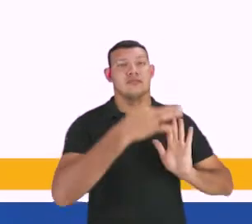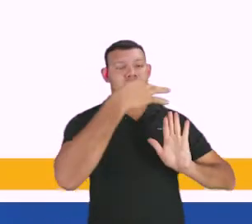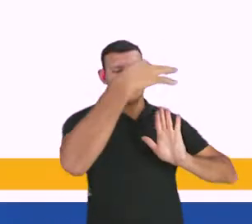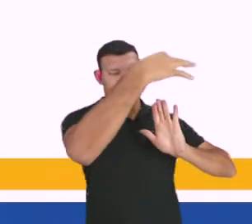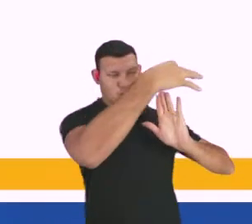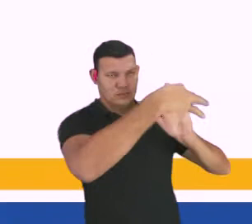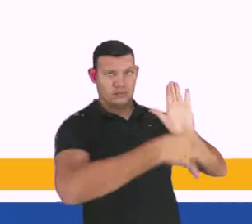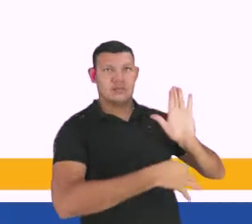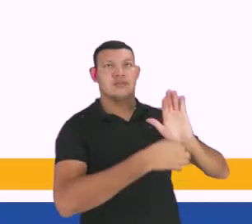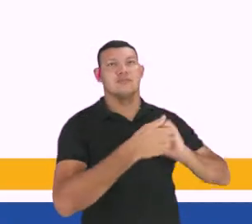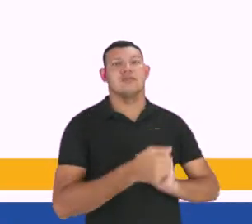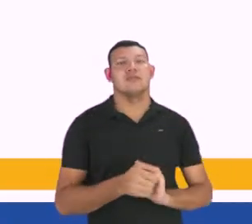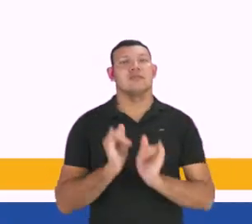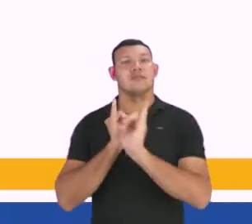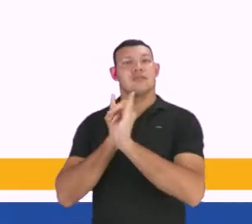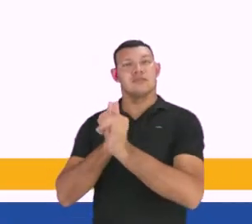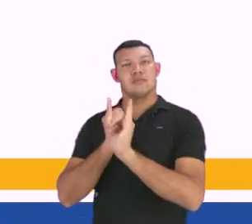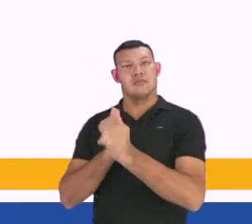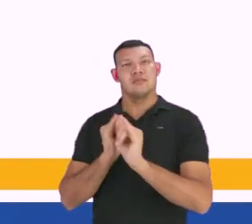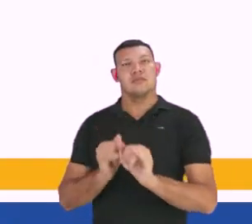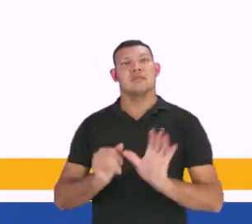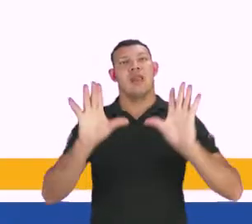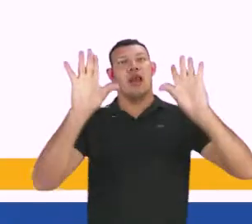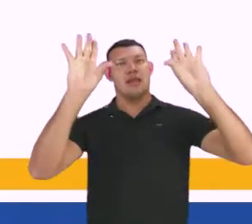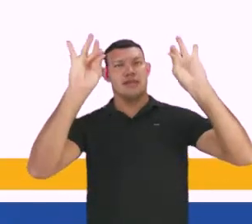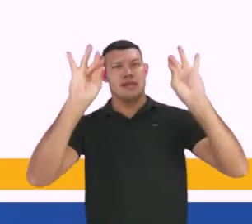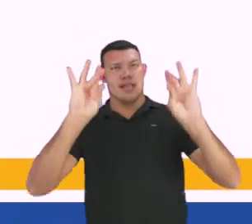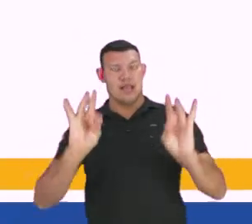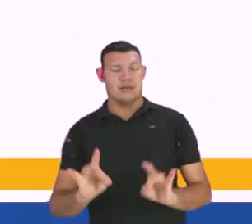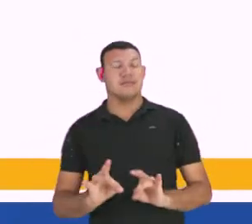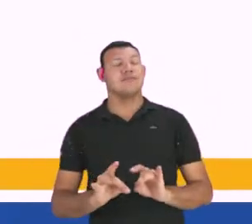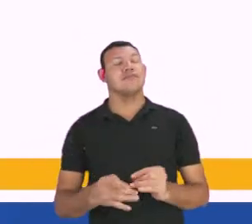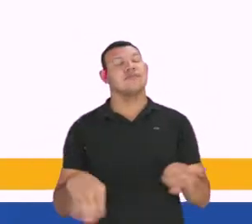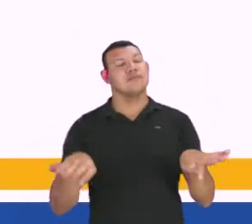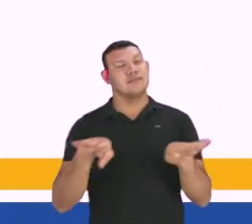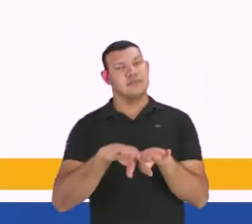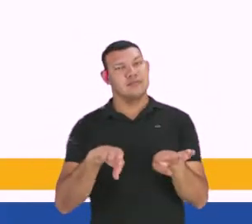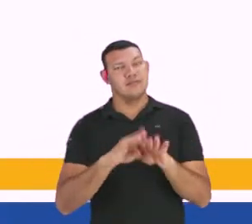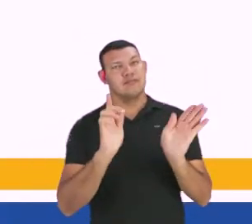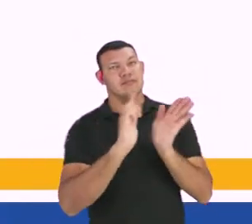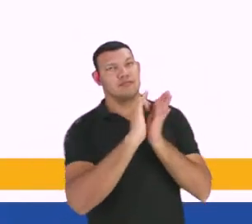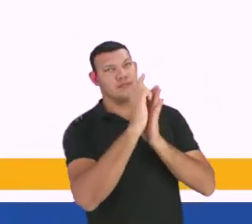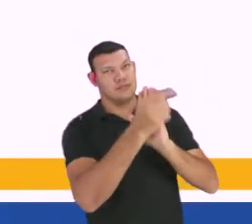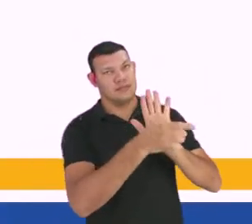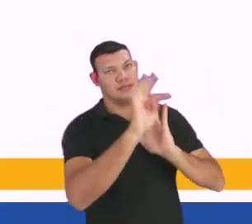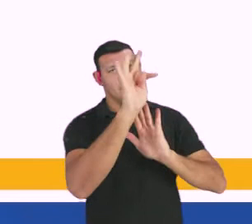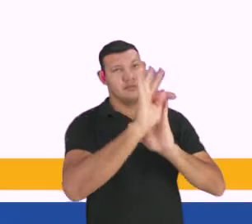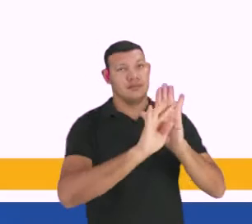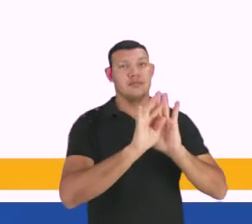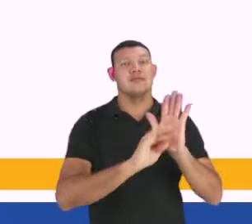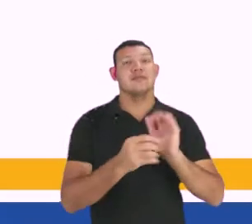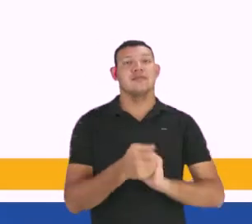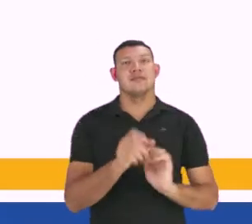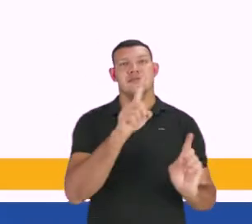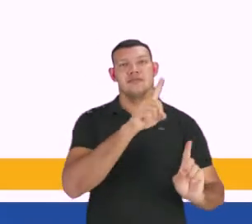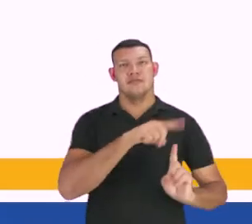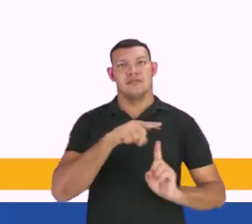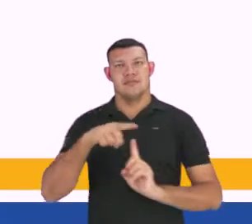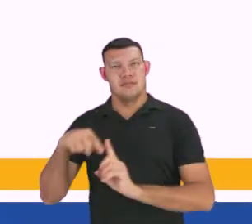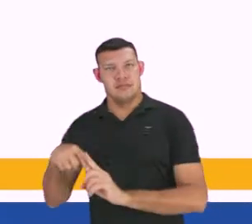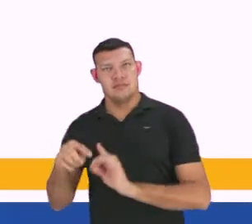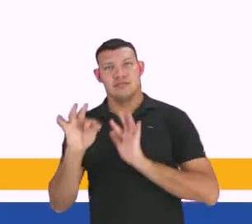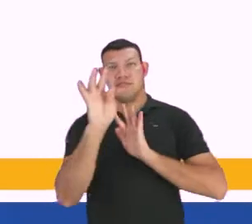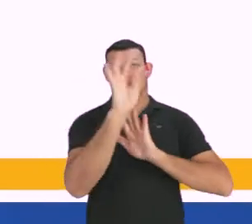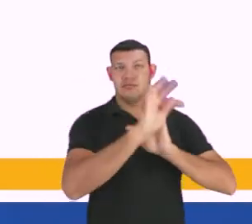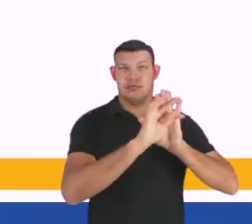narração, a descrição, é, sem dúvidas, um dos gêneros textuais, ou de tipologias